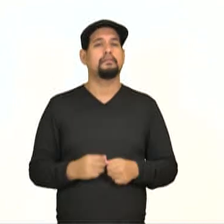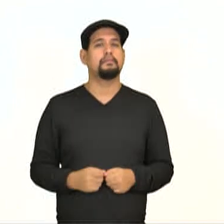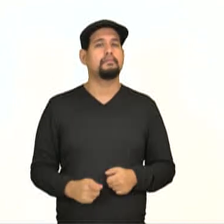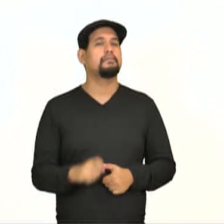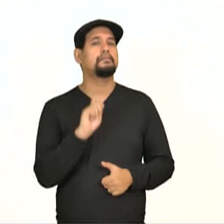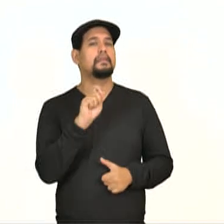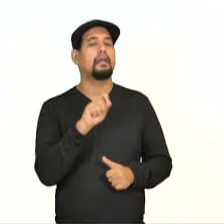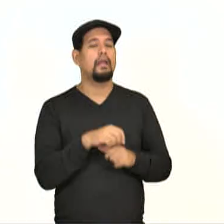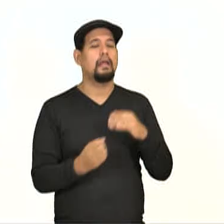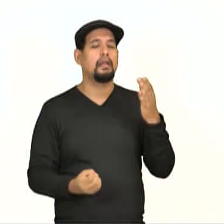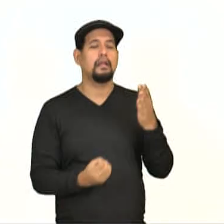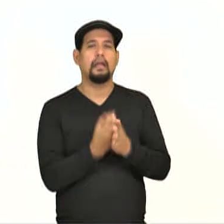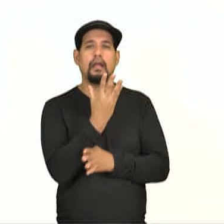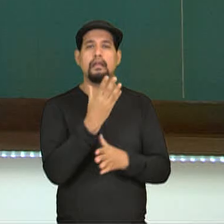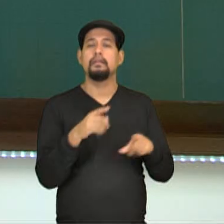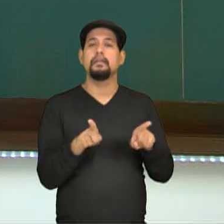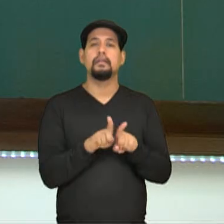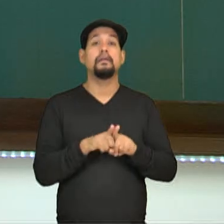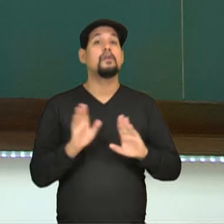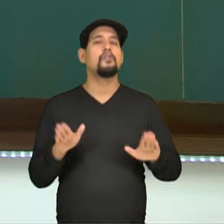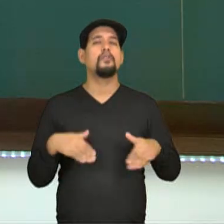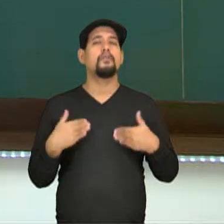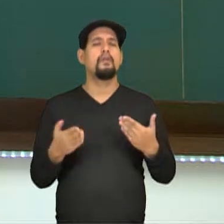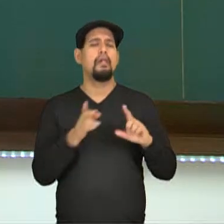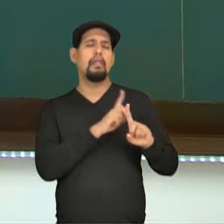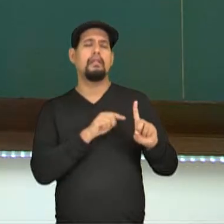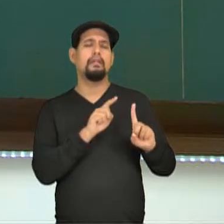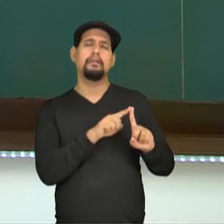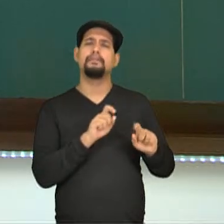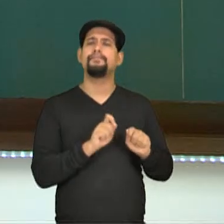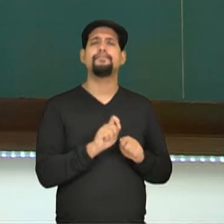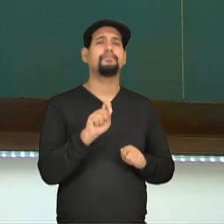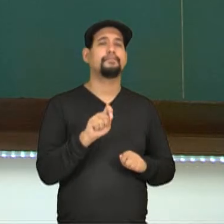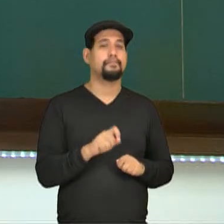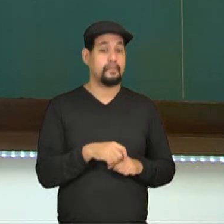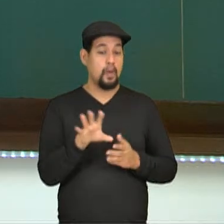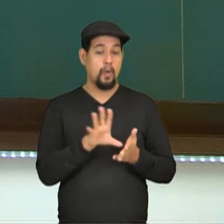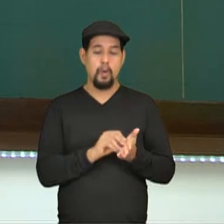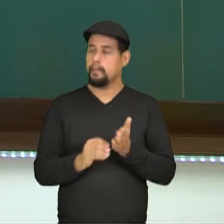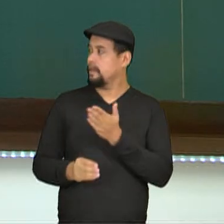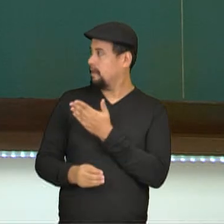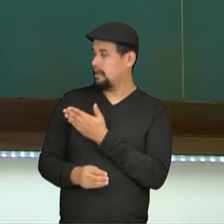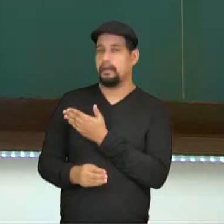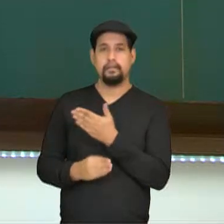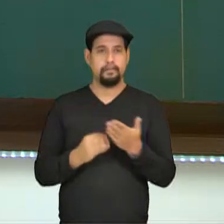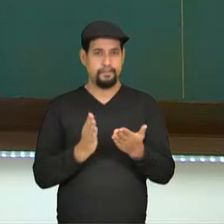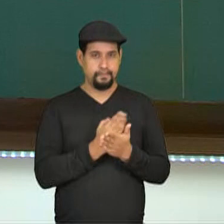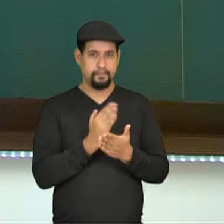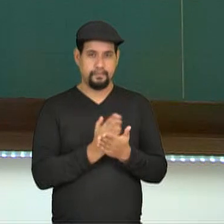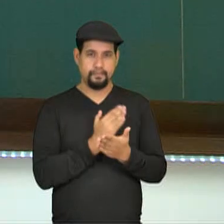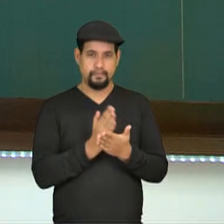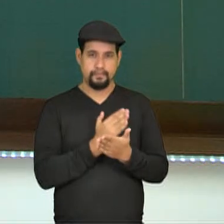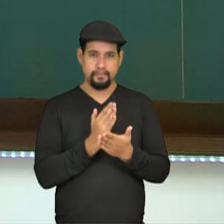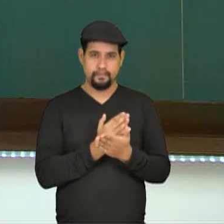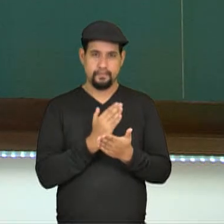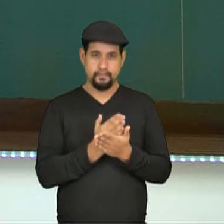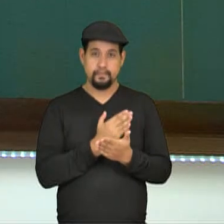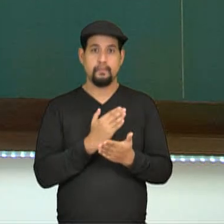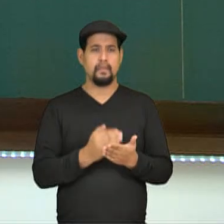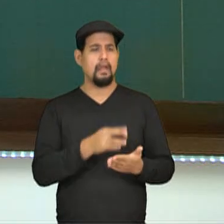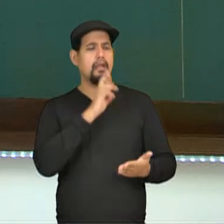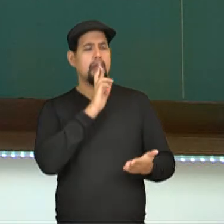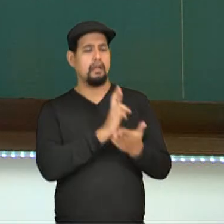foi o seu fundador e quais eram os seus objetivos? Vocês vão copiar essa questão no caderno de vocês,